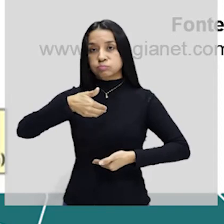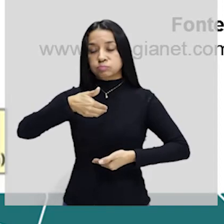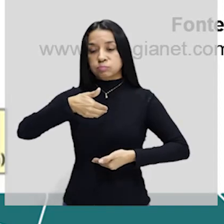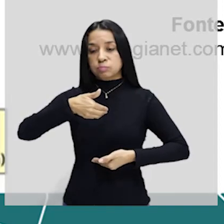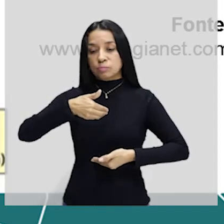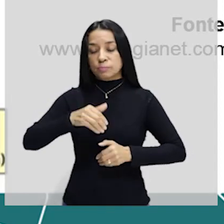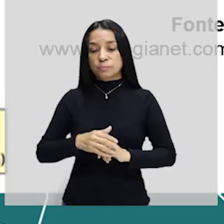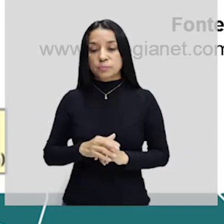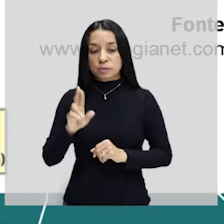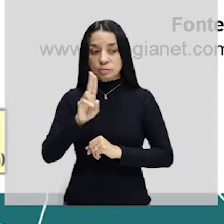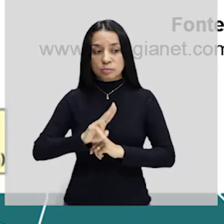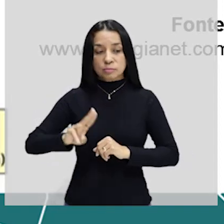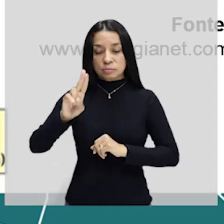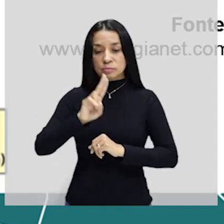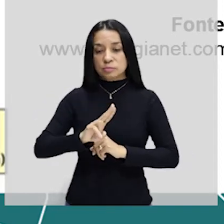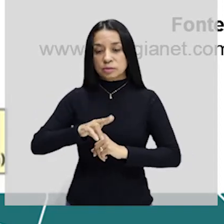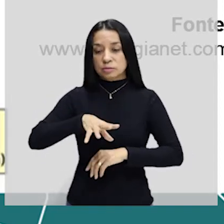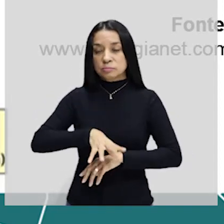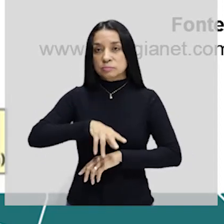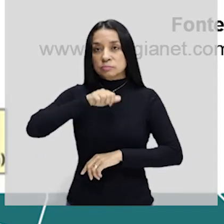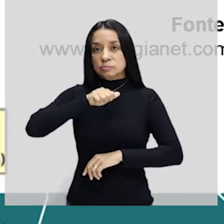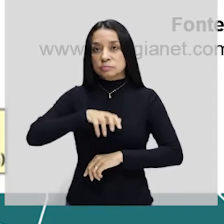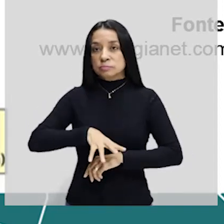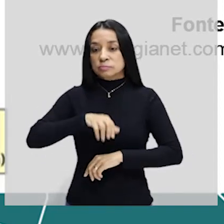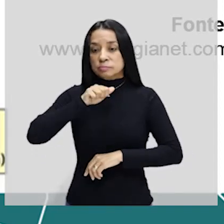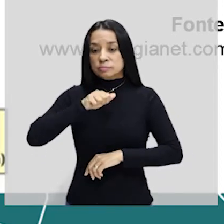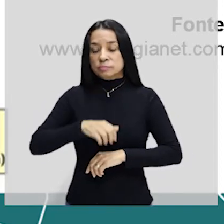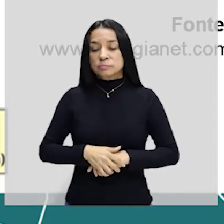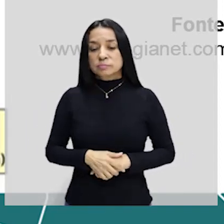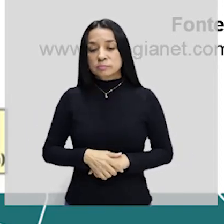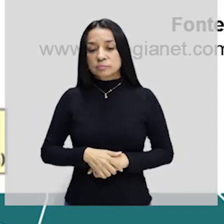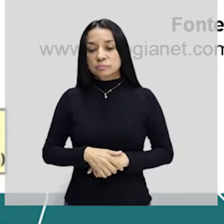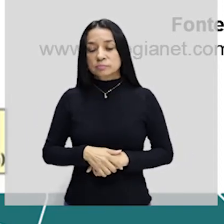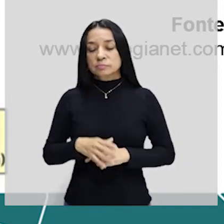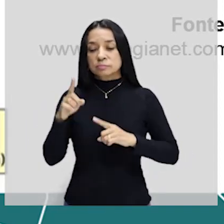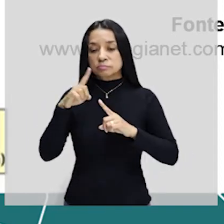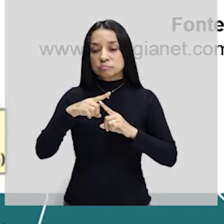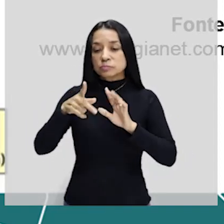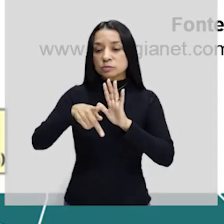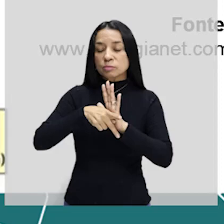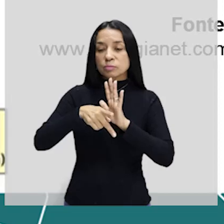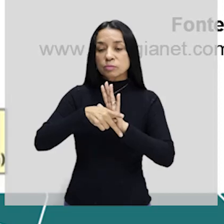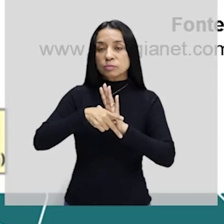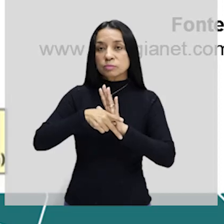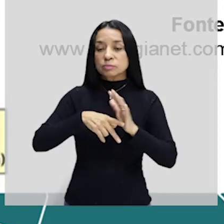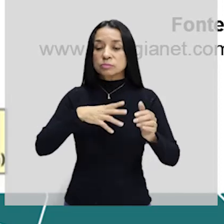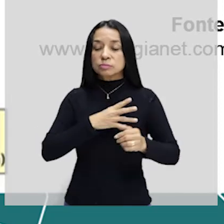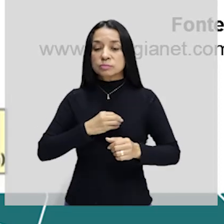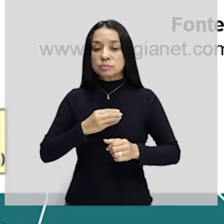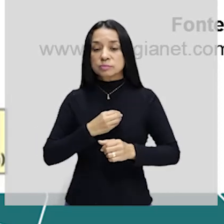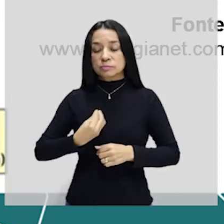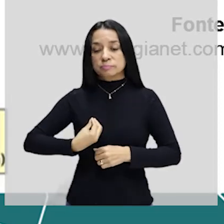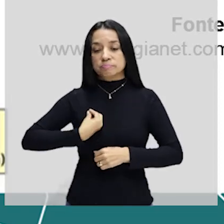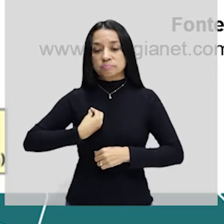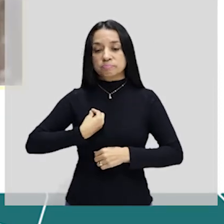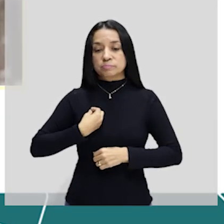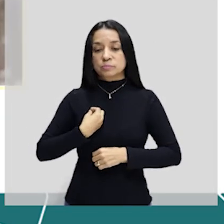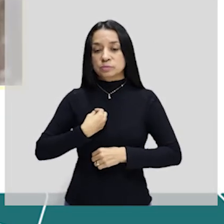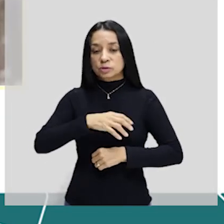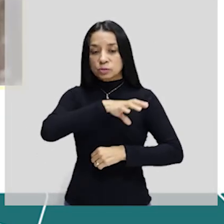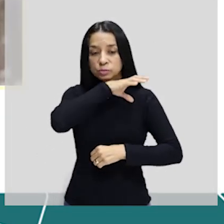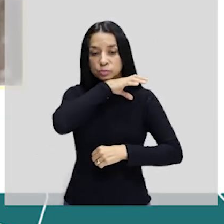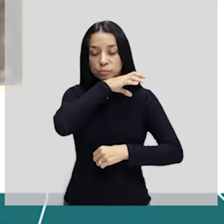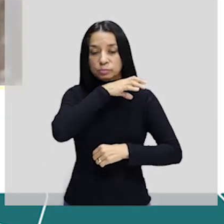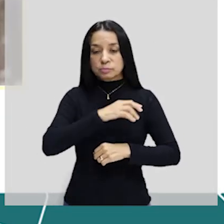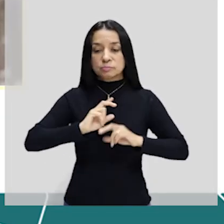um músculo usado ali na respiração. É uma característica típica dos mamíferos. Então está presente no ser humano